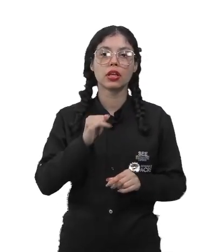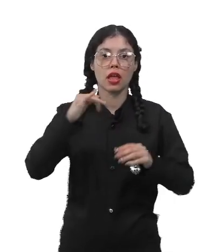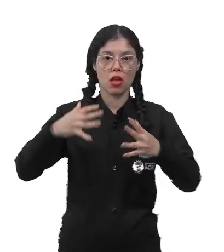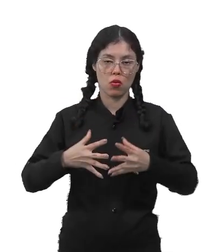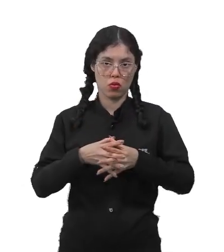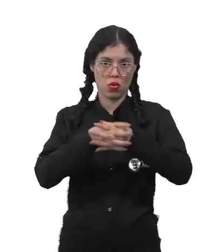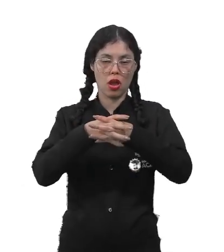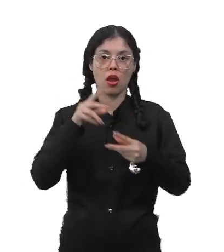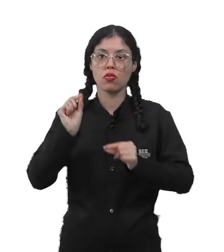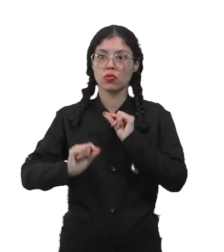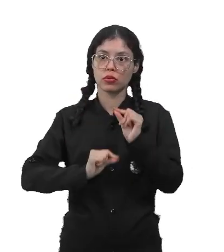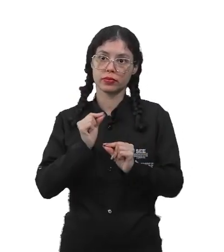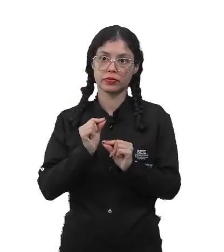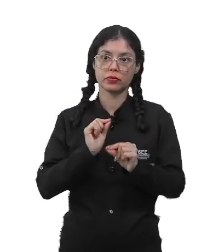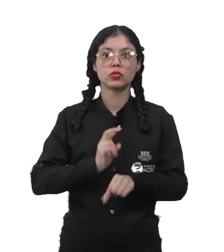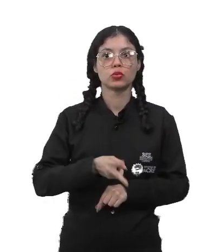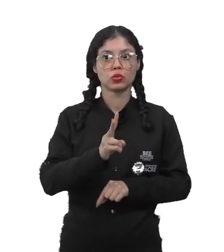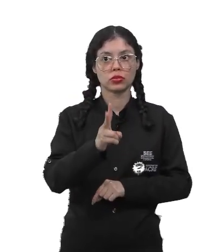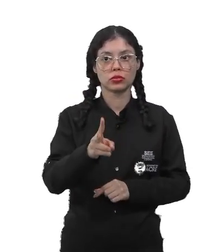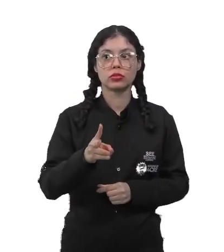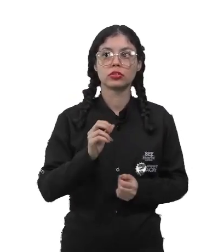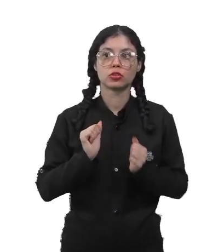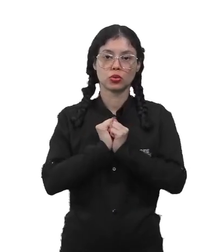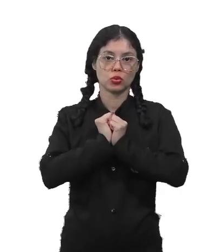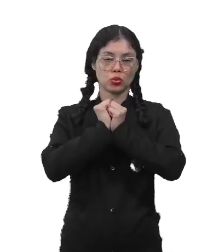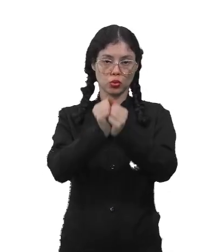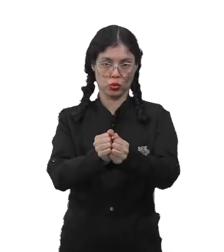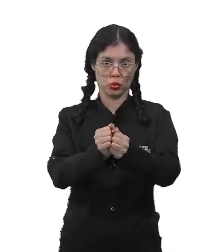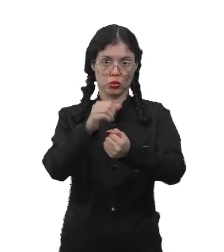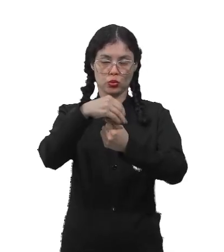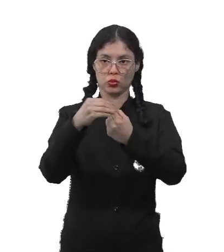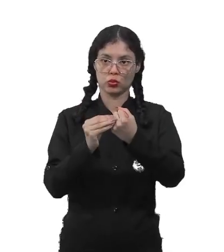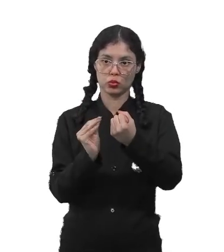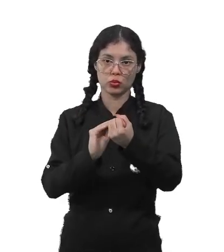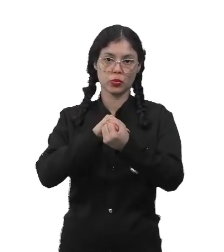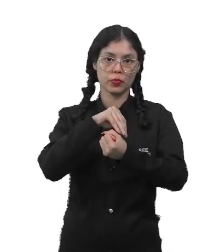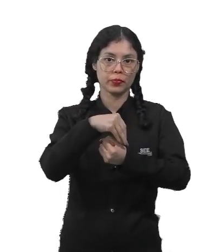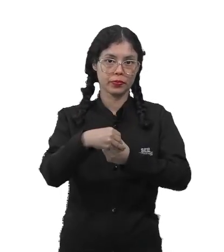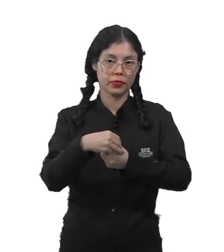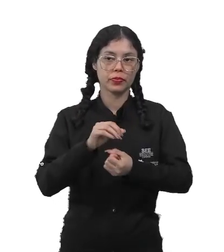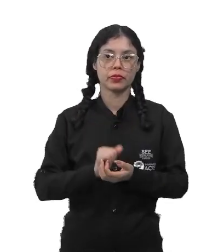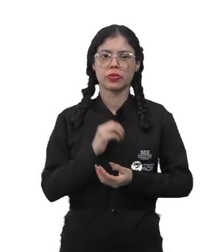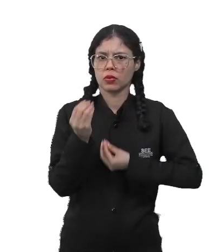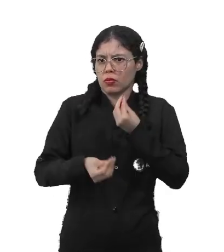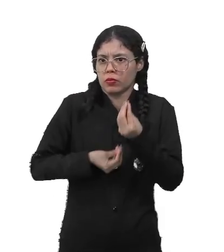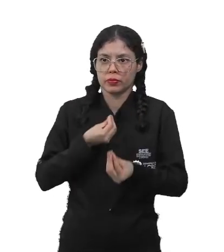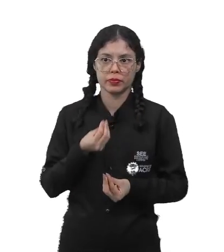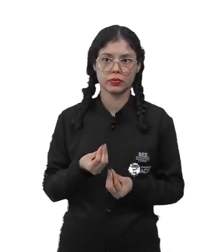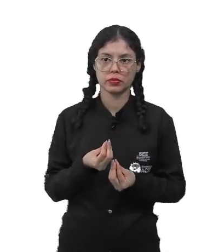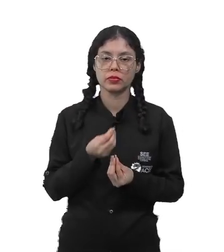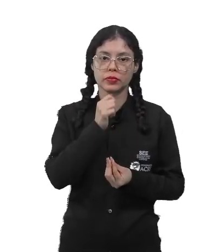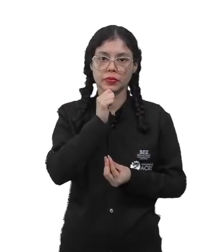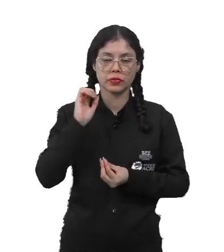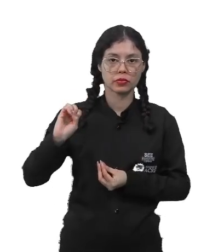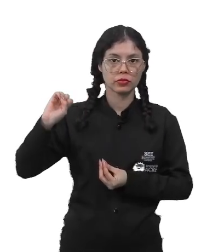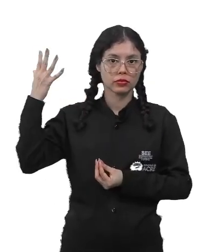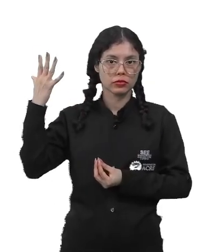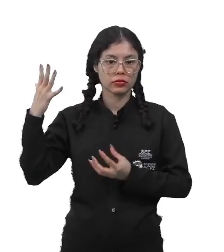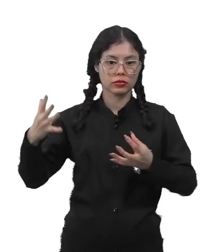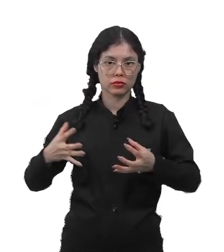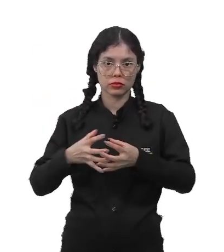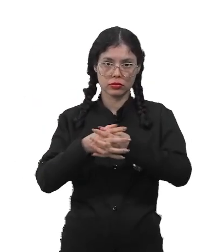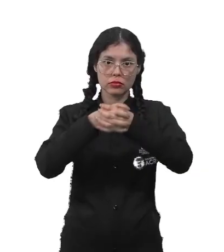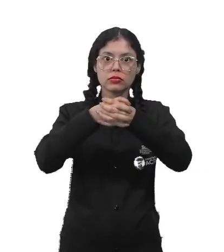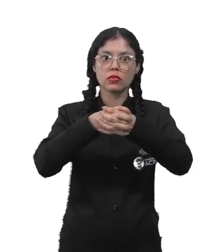intermoleculares são as forças que mantêm as moléculas unidas. Como é que vai acontecer a